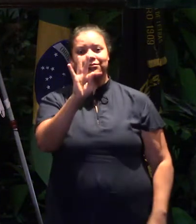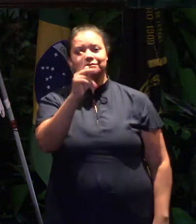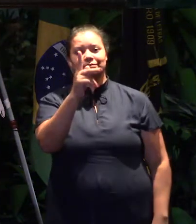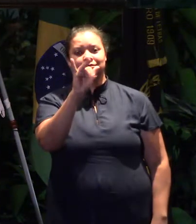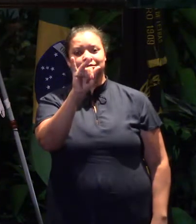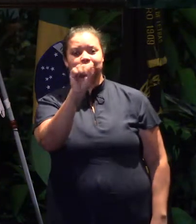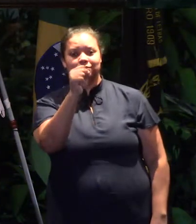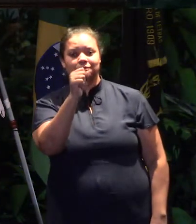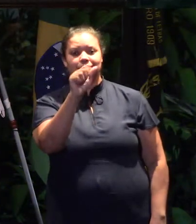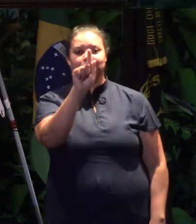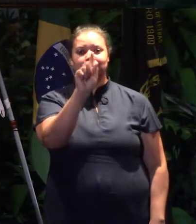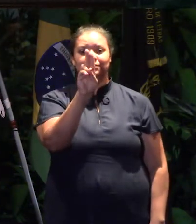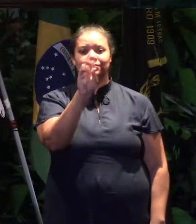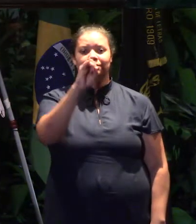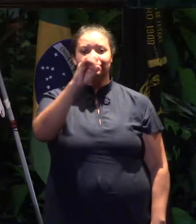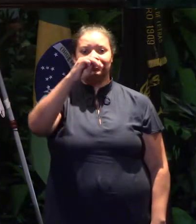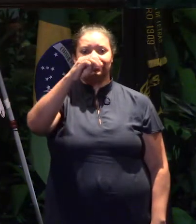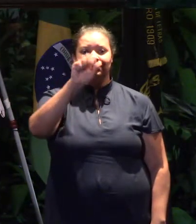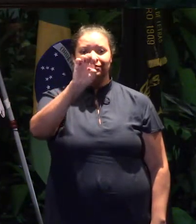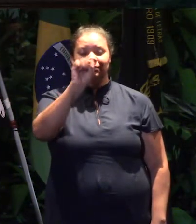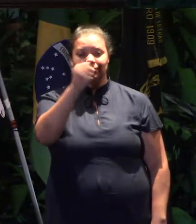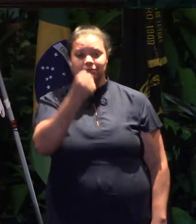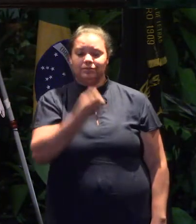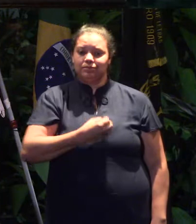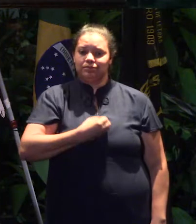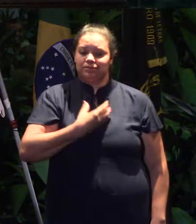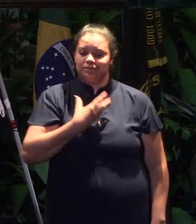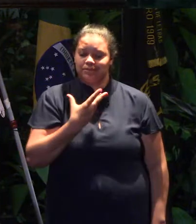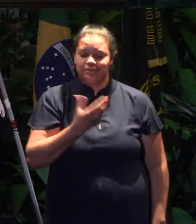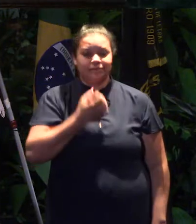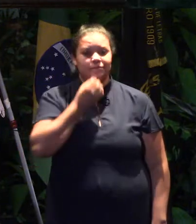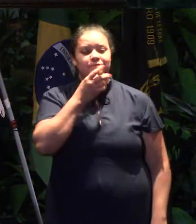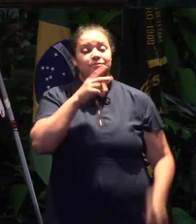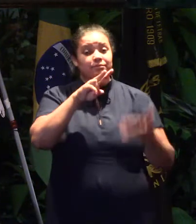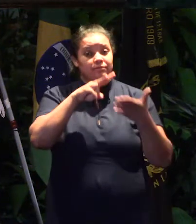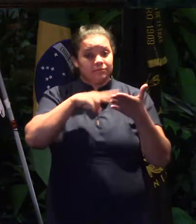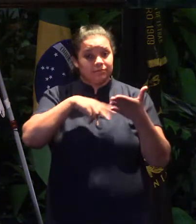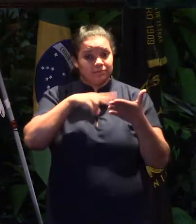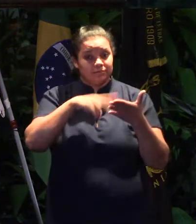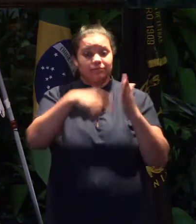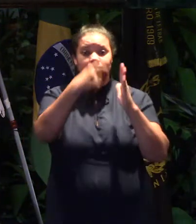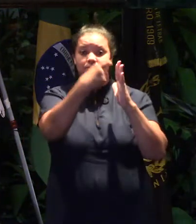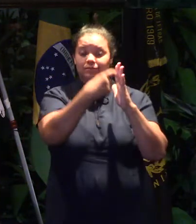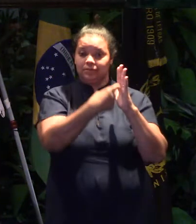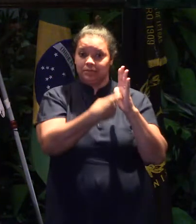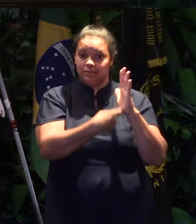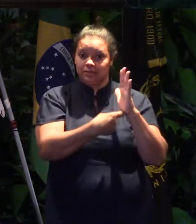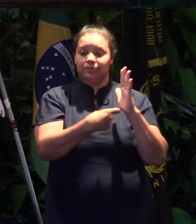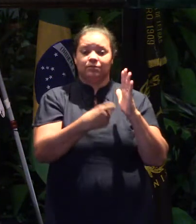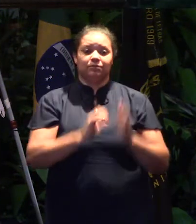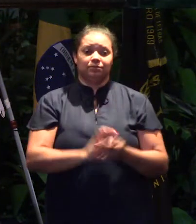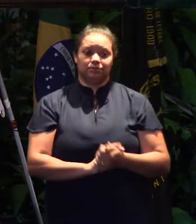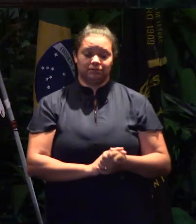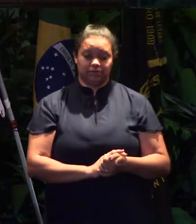publicou Jogo de Facas pela editora Quixote, que vai ler o texto do Flávio aqui para vocês, né,